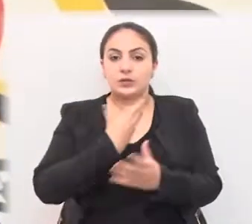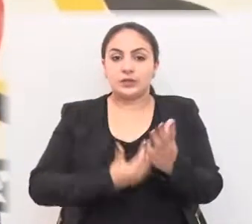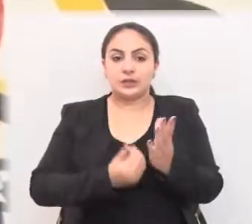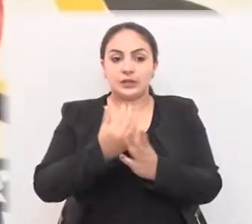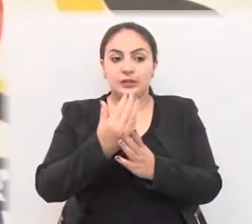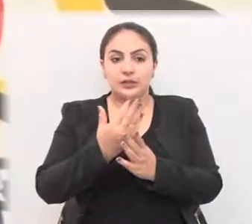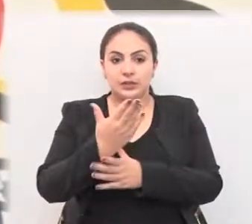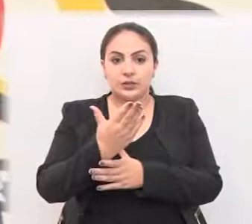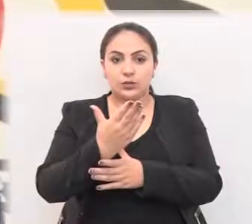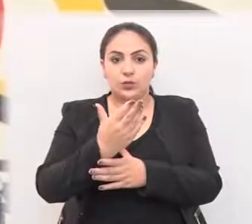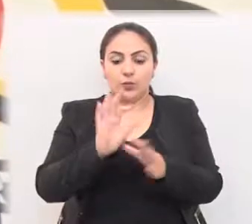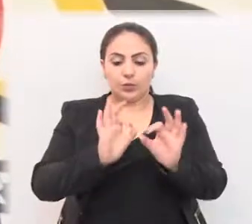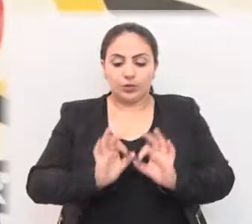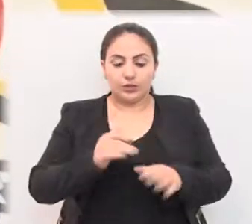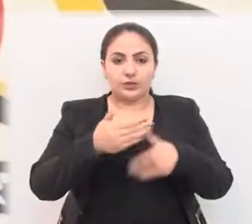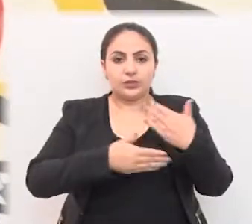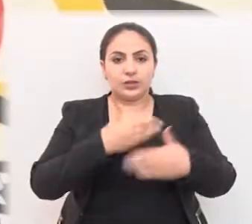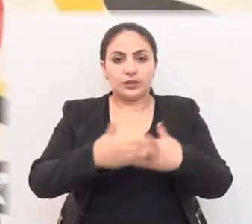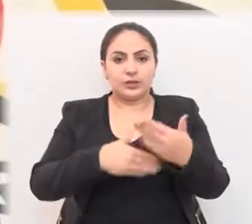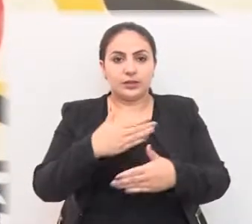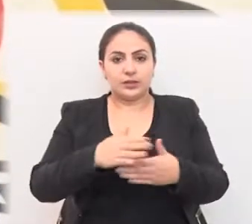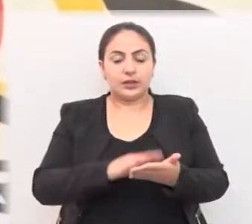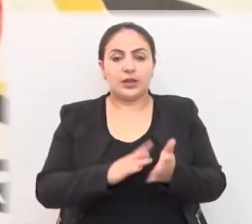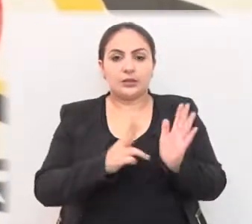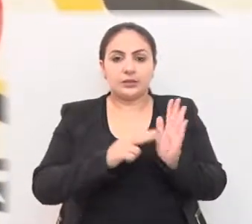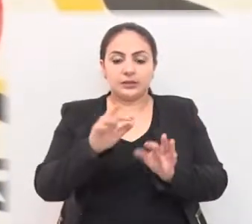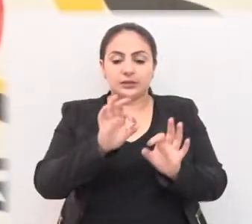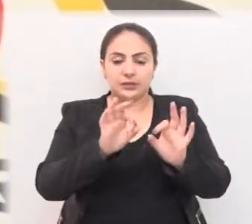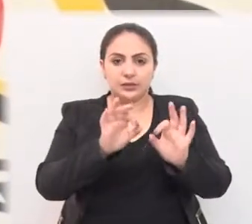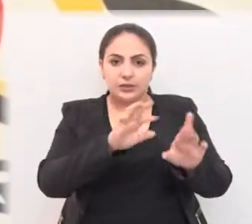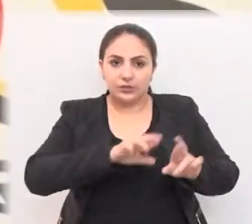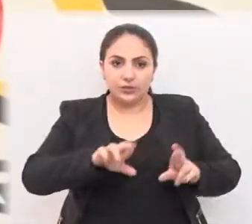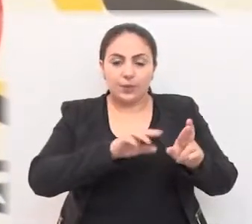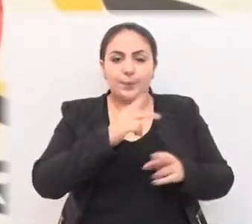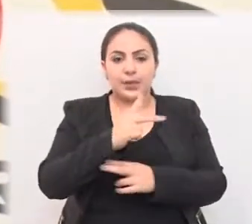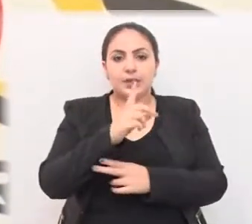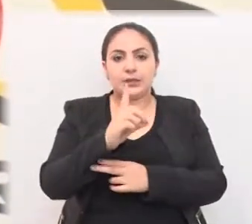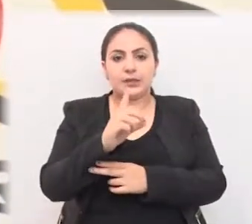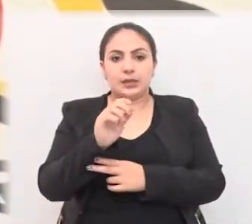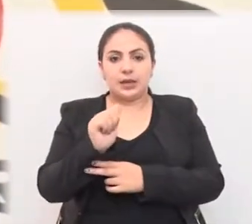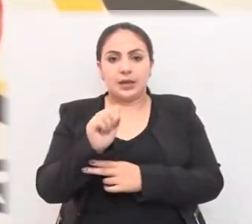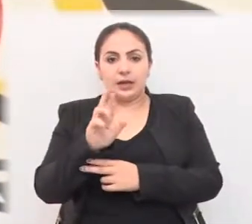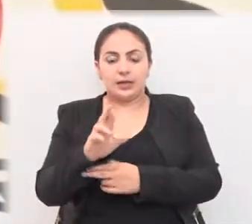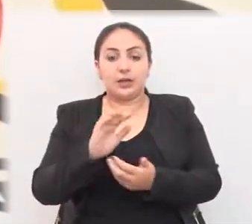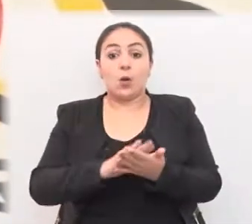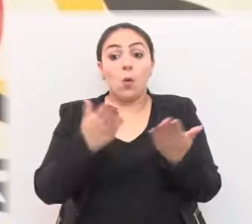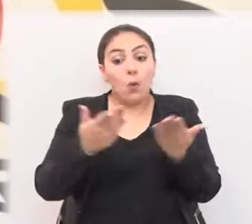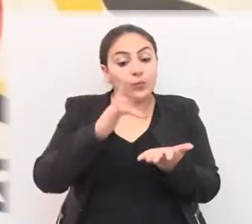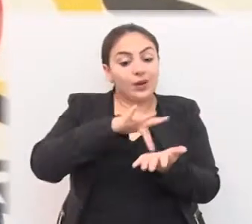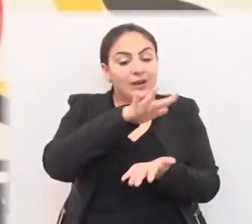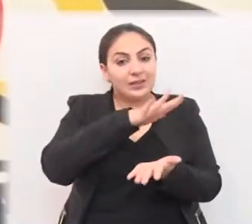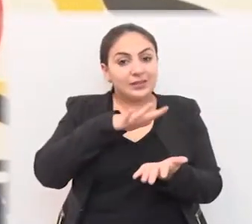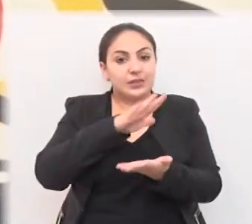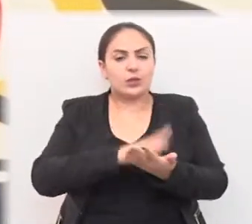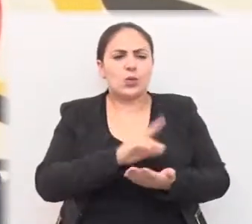nós criamos aqui no estado um programa de desenvolvimento de aviação regional, PDAR. Hoje uma